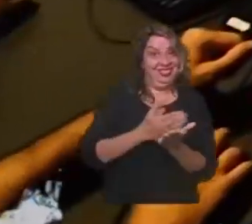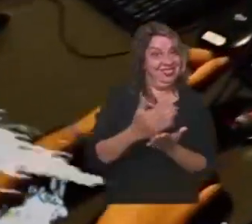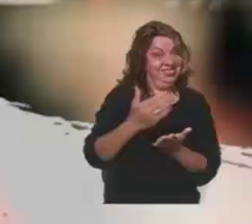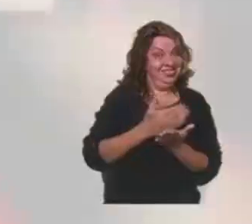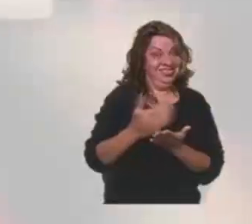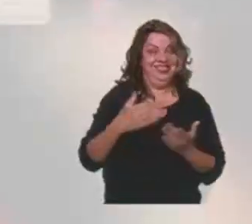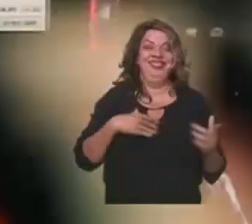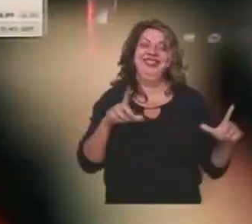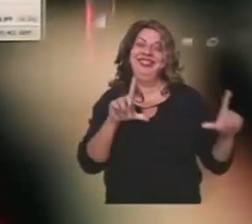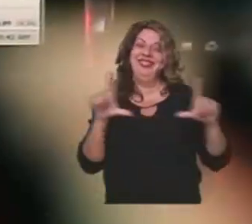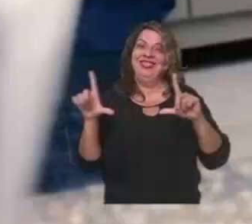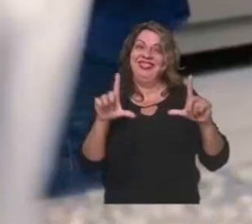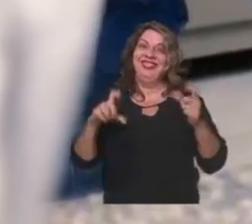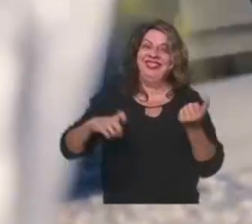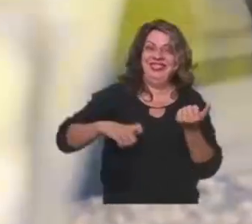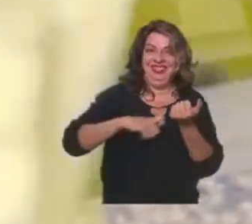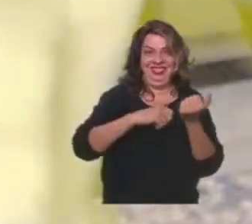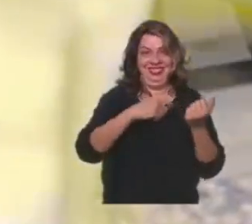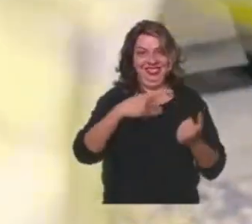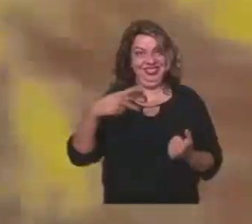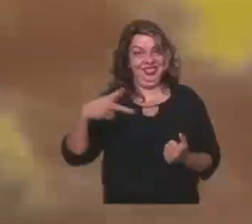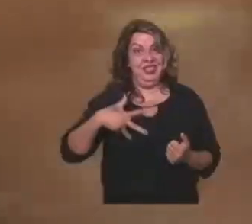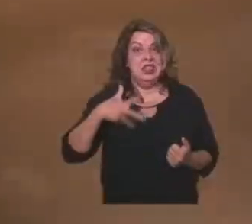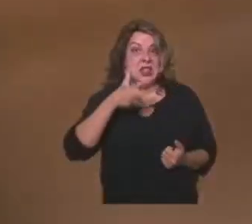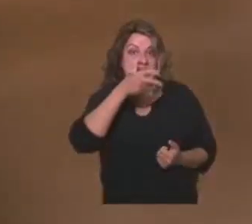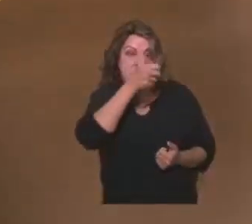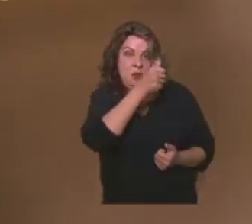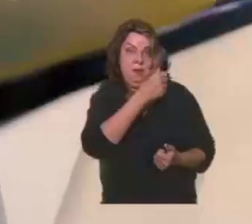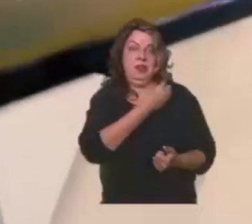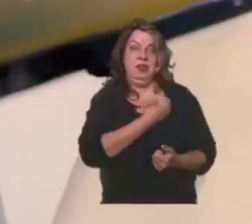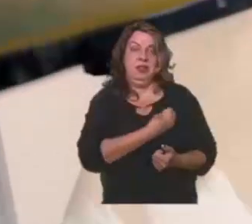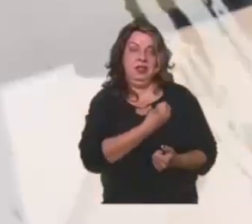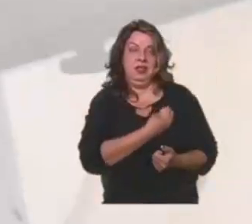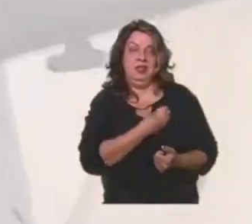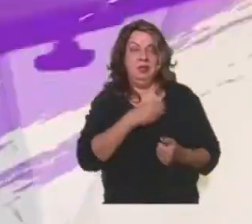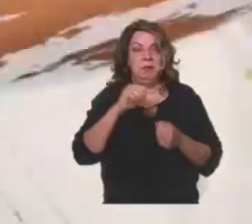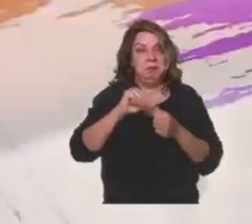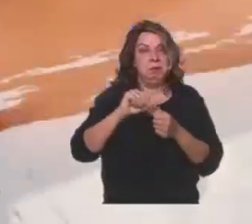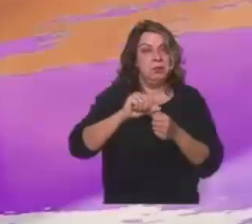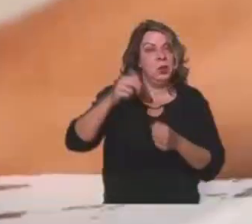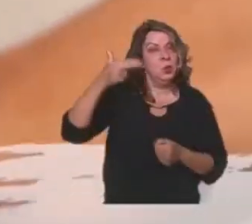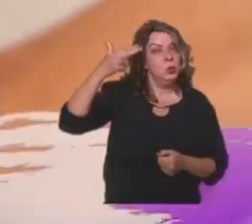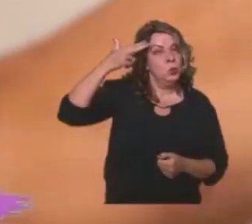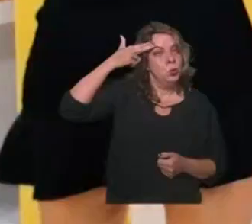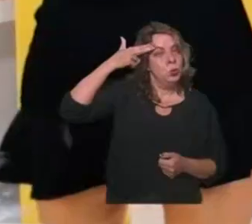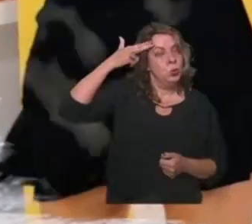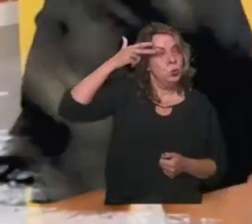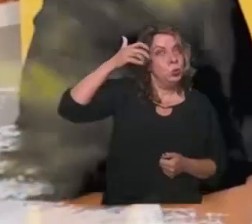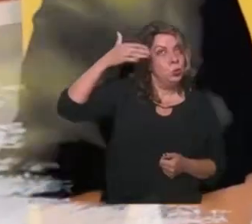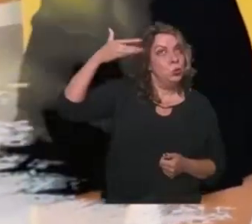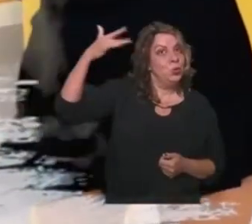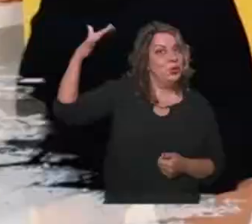começando agora o Caju Cap, o programa que salva vidas e realiza sonhos.